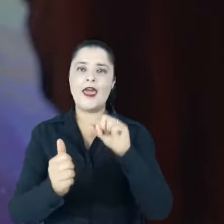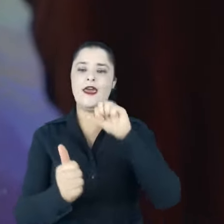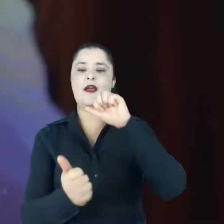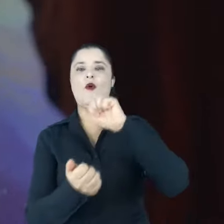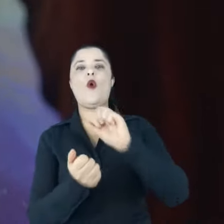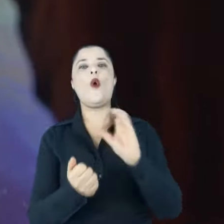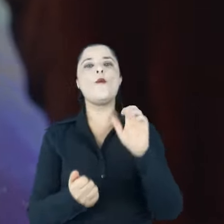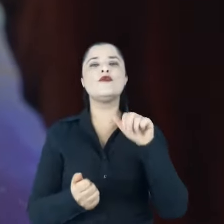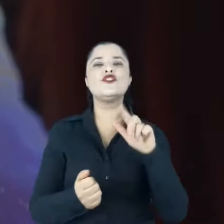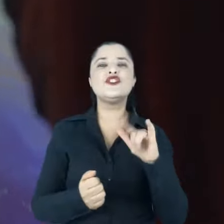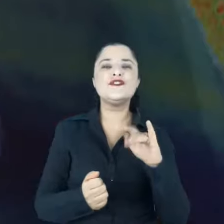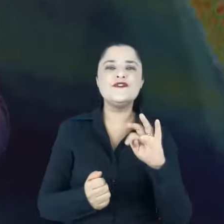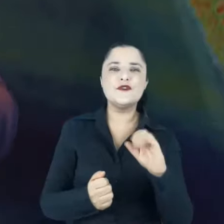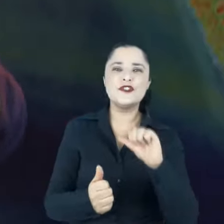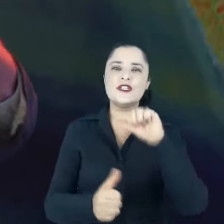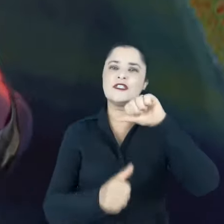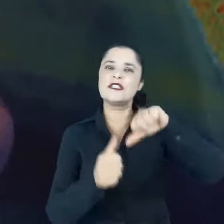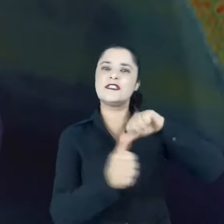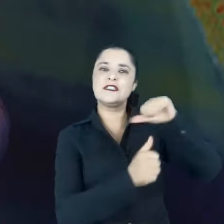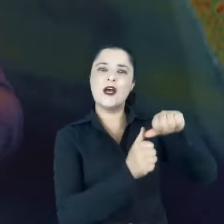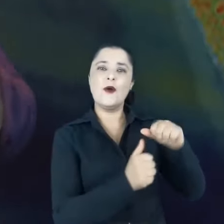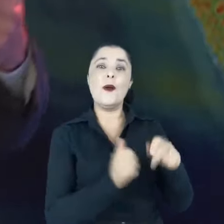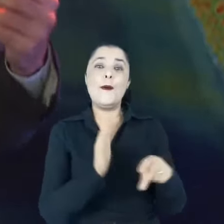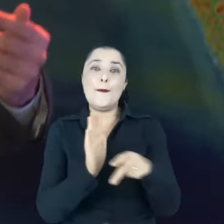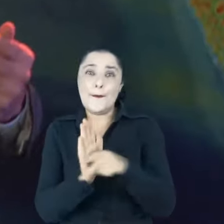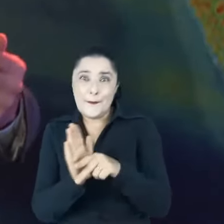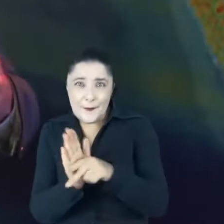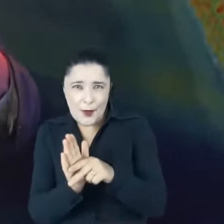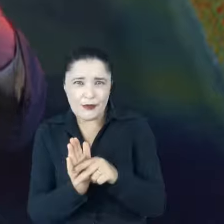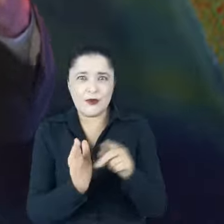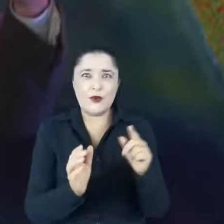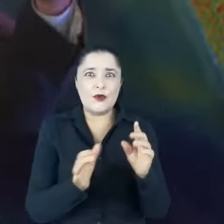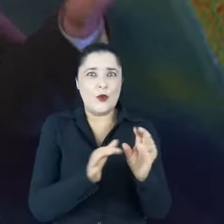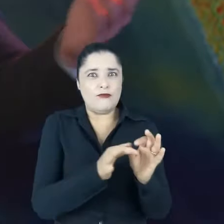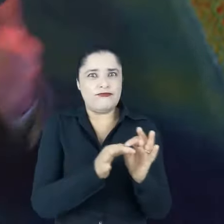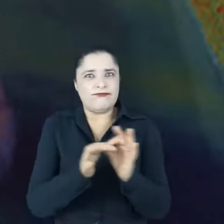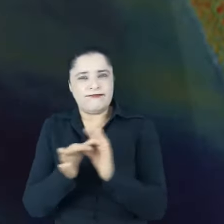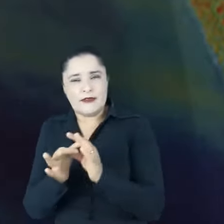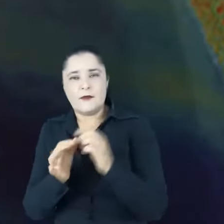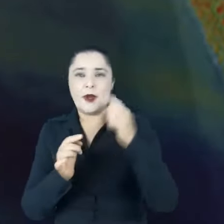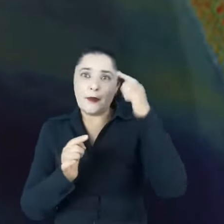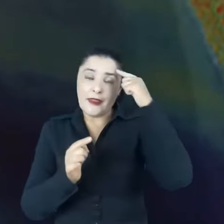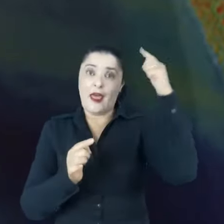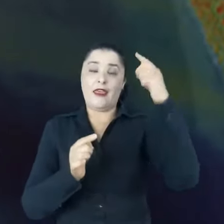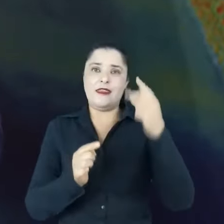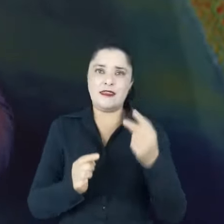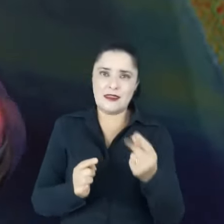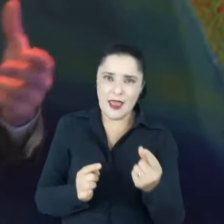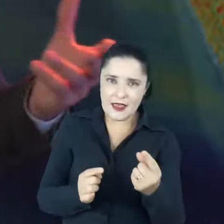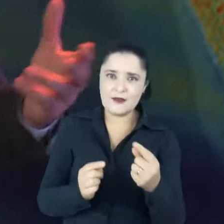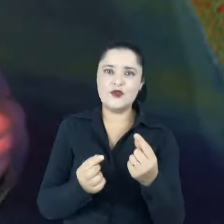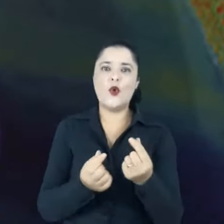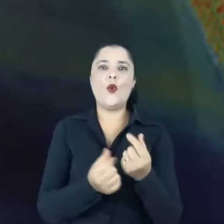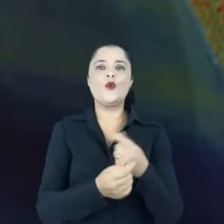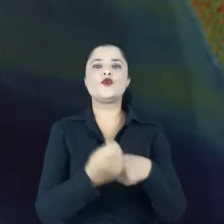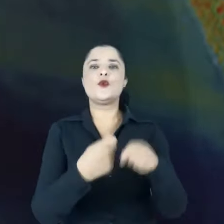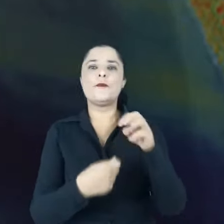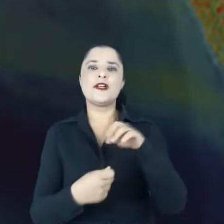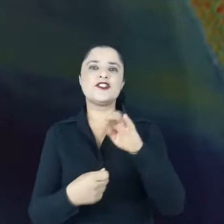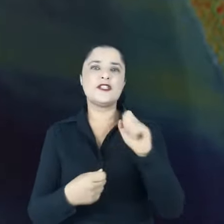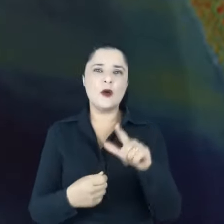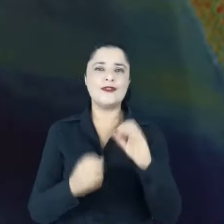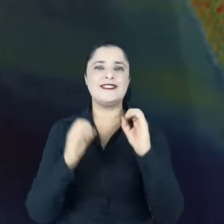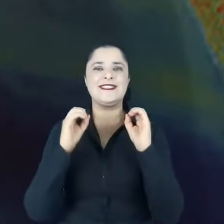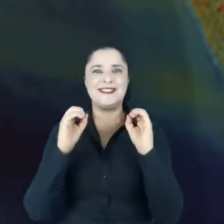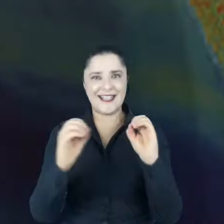é o combustível oriundo da ideia de custo marginal zero. creio que dentro em